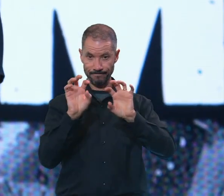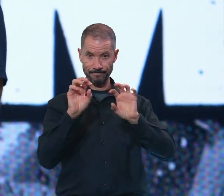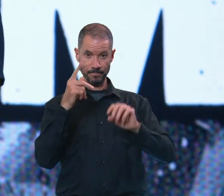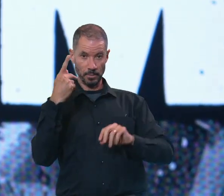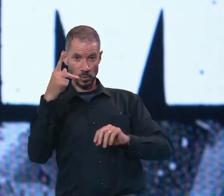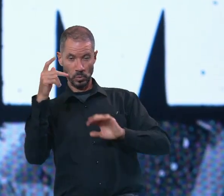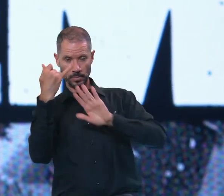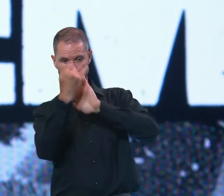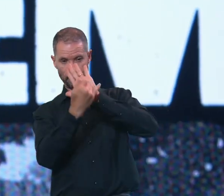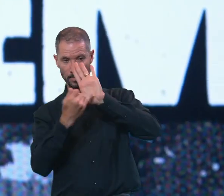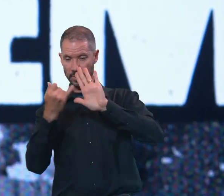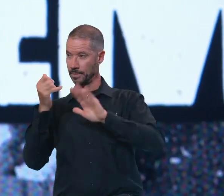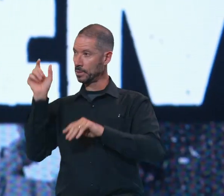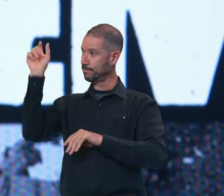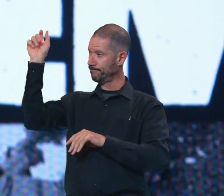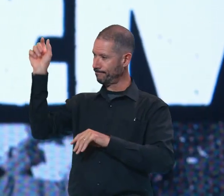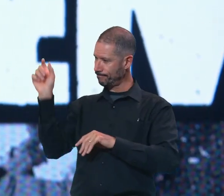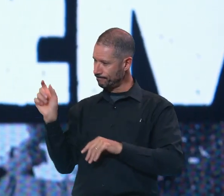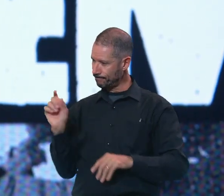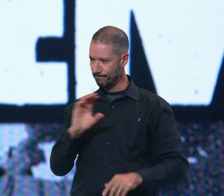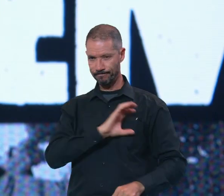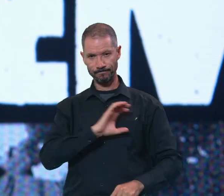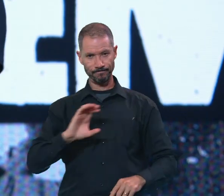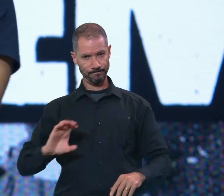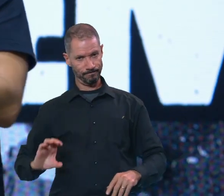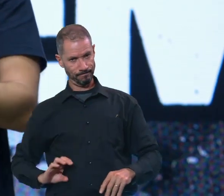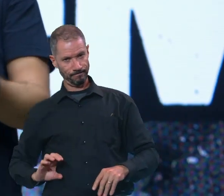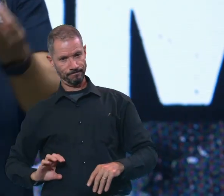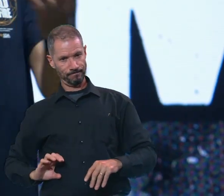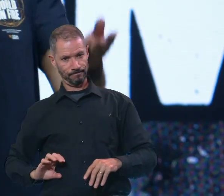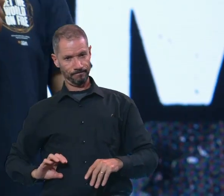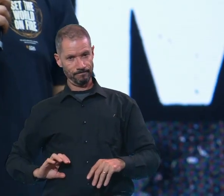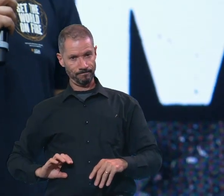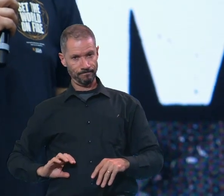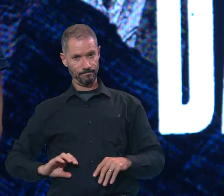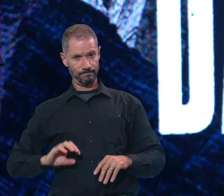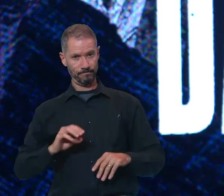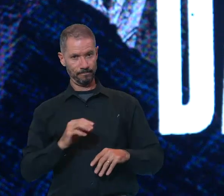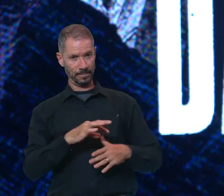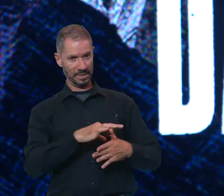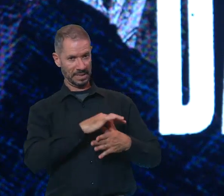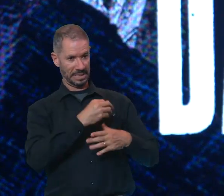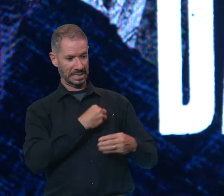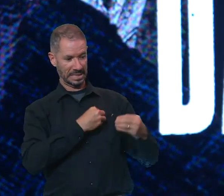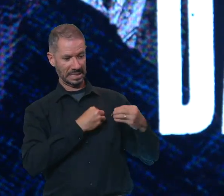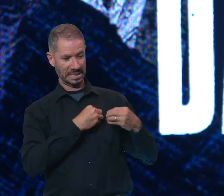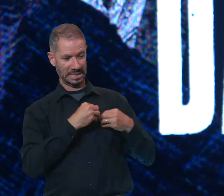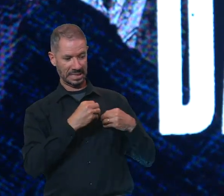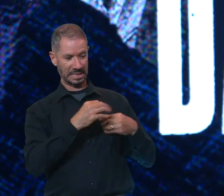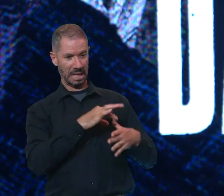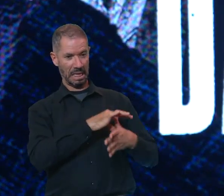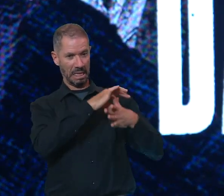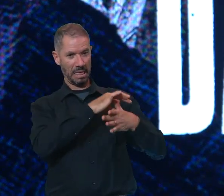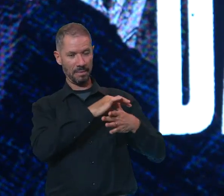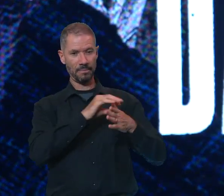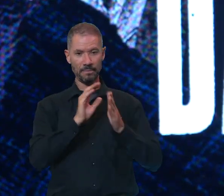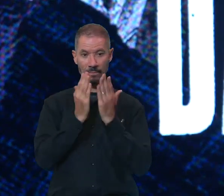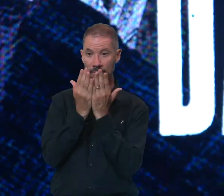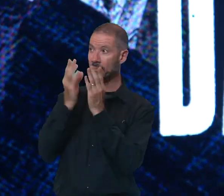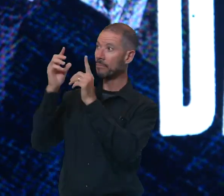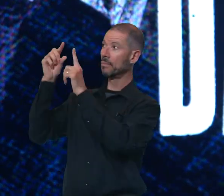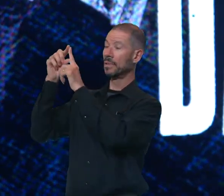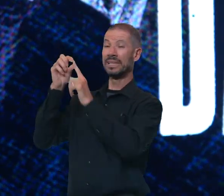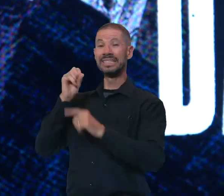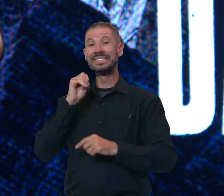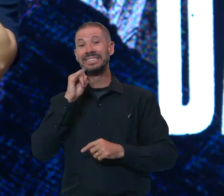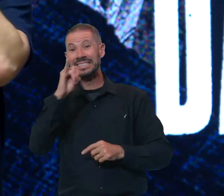imagem, mas a imagem de Cristo. Porque você está agindo da maneira errada. Quando a palavra de Deus vai dizer para nós o quê? Se